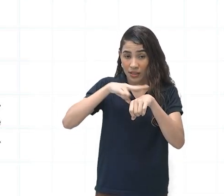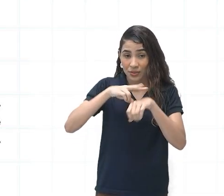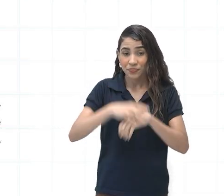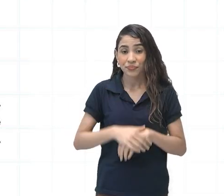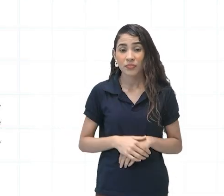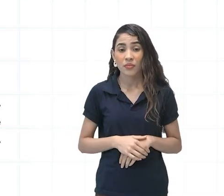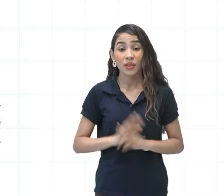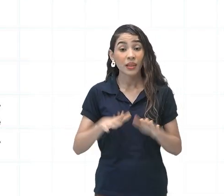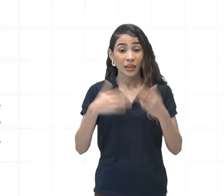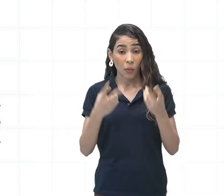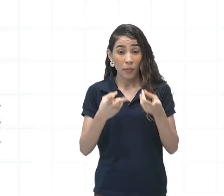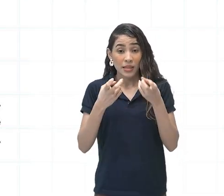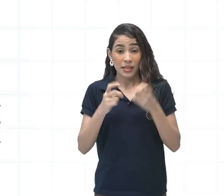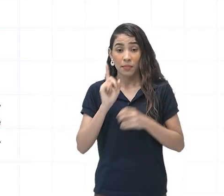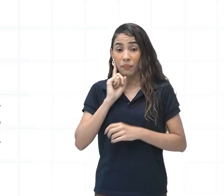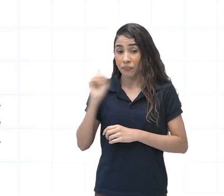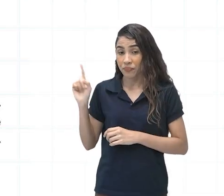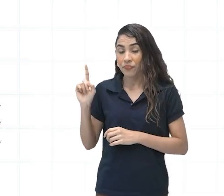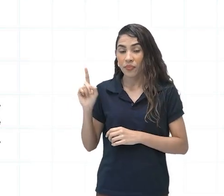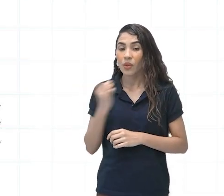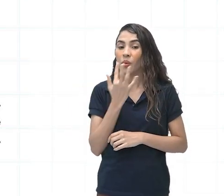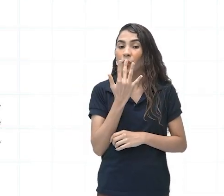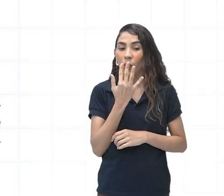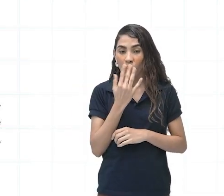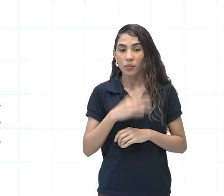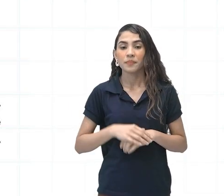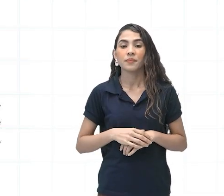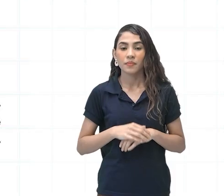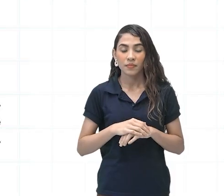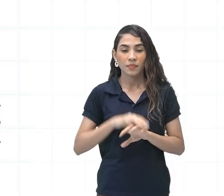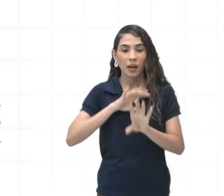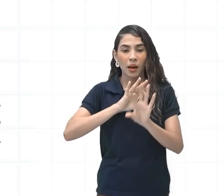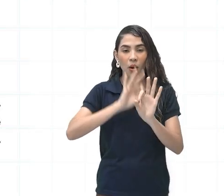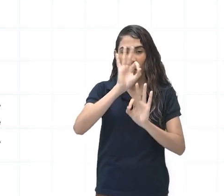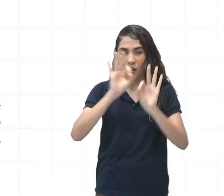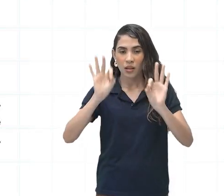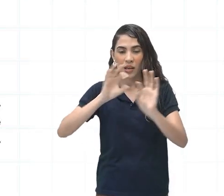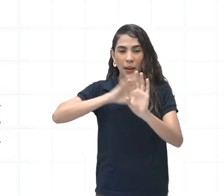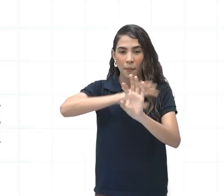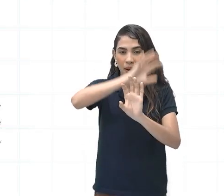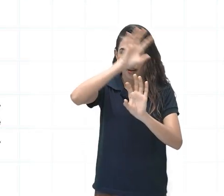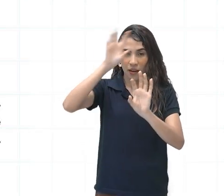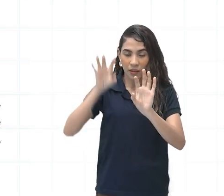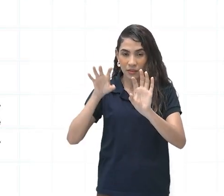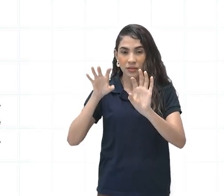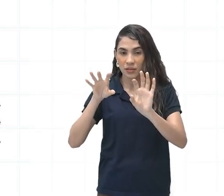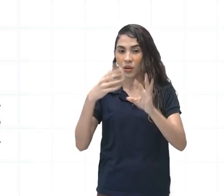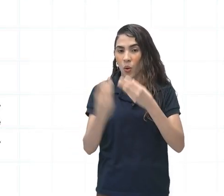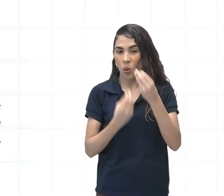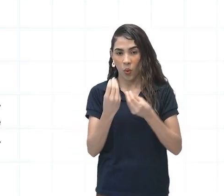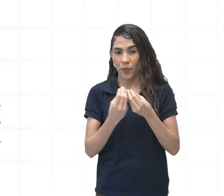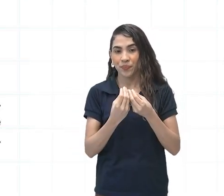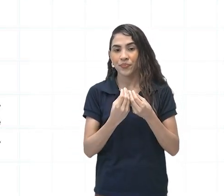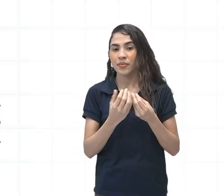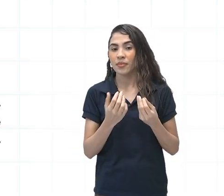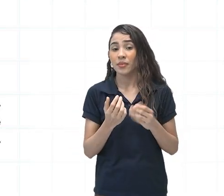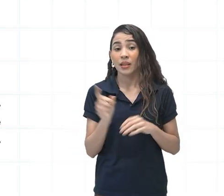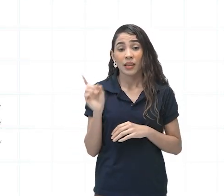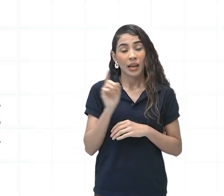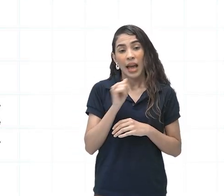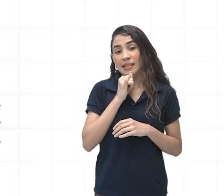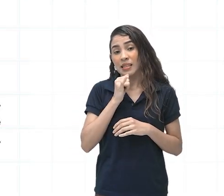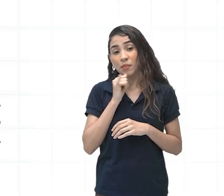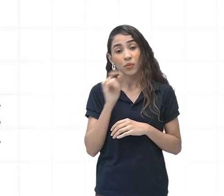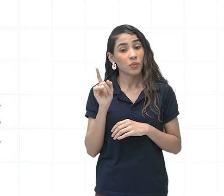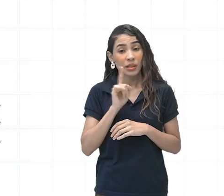é? Então, vejam que essas cores estão aí se distribuindo de uma forma que não, vamos dizer